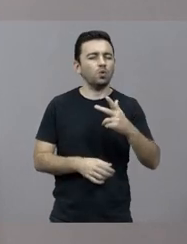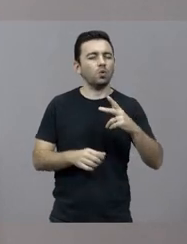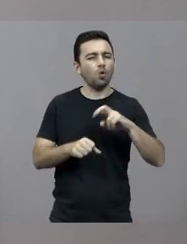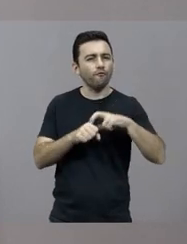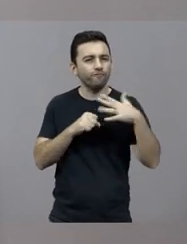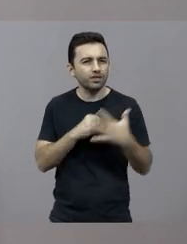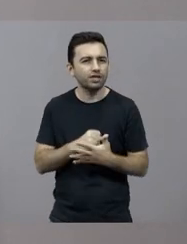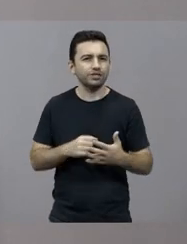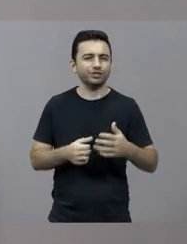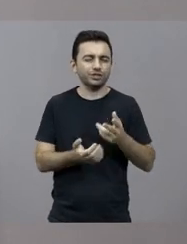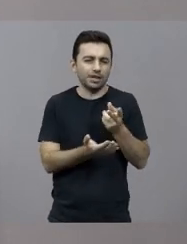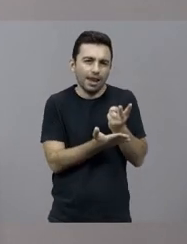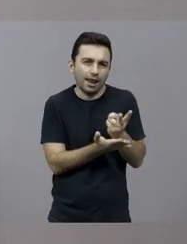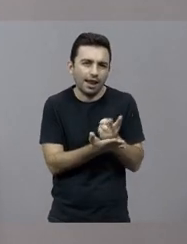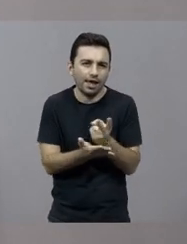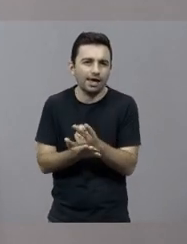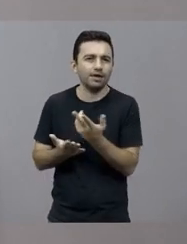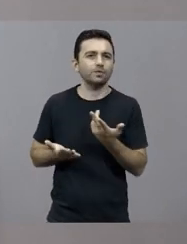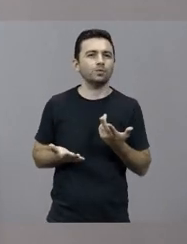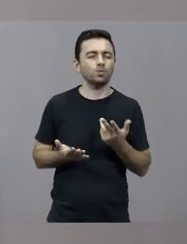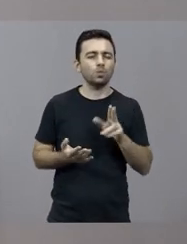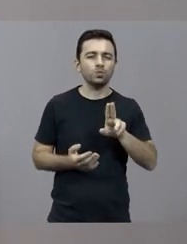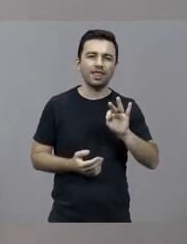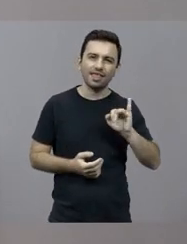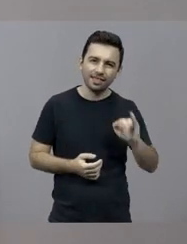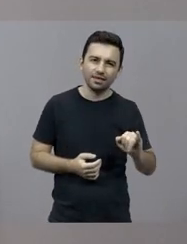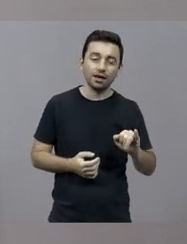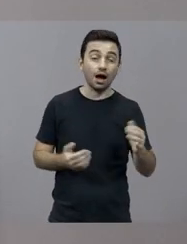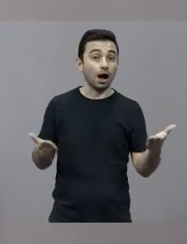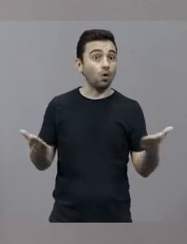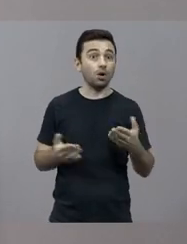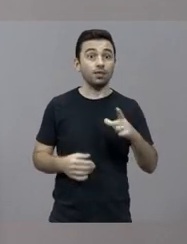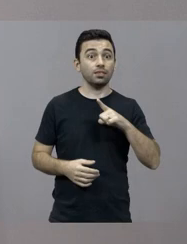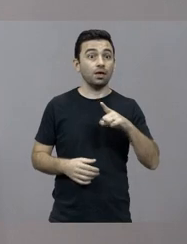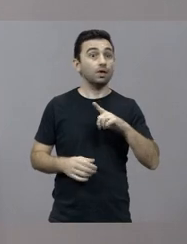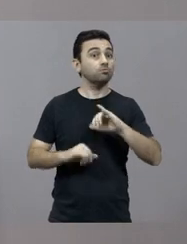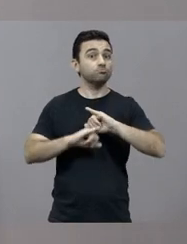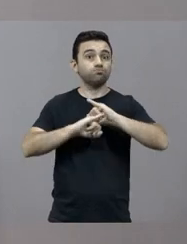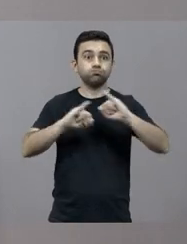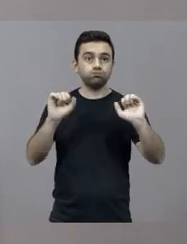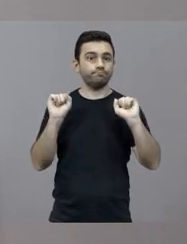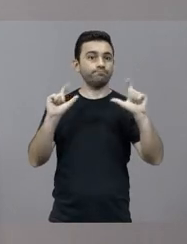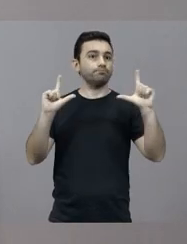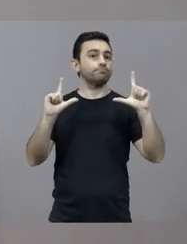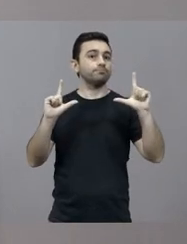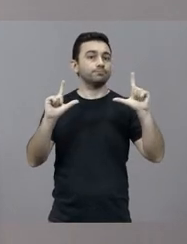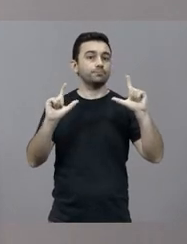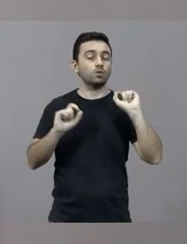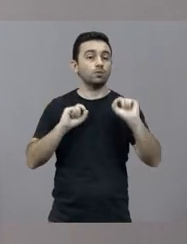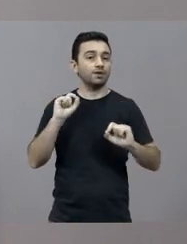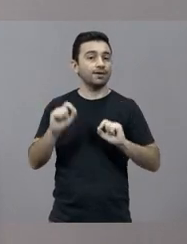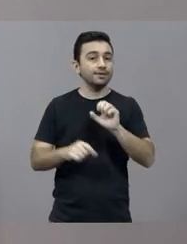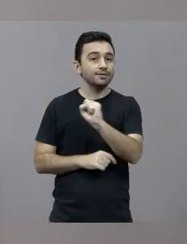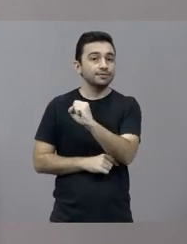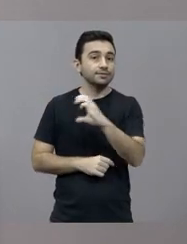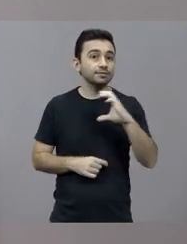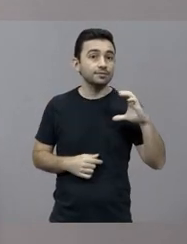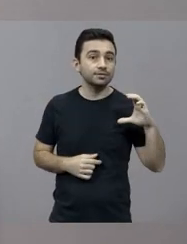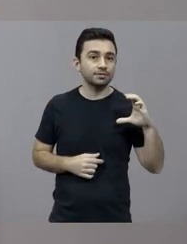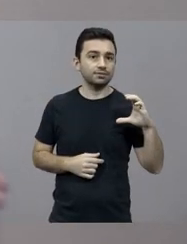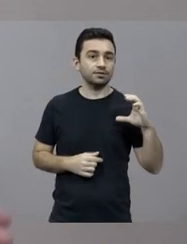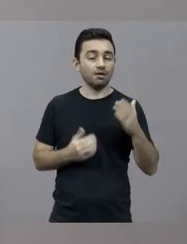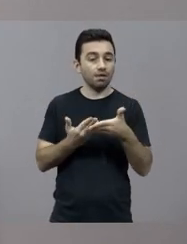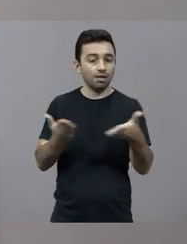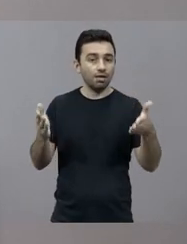de UTI, mas temos agora uma situação alarmante, que é a questão que Santa Catarina